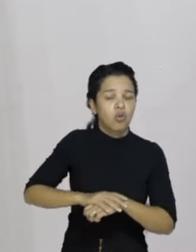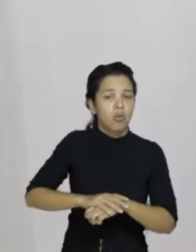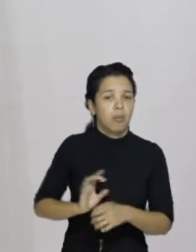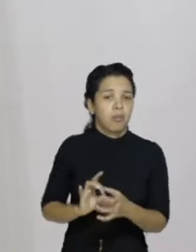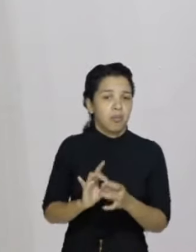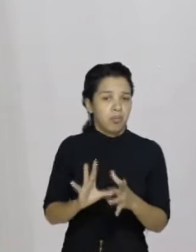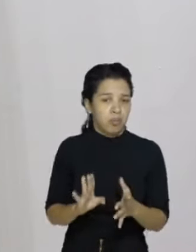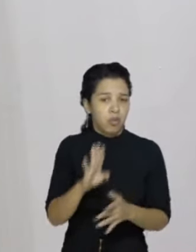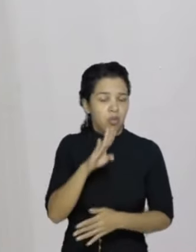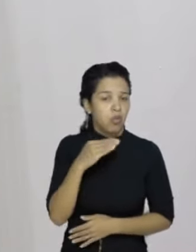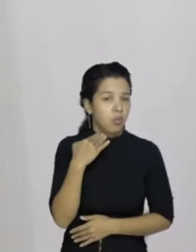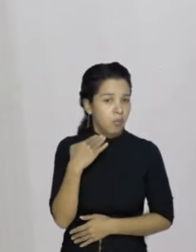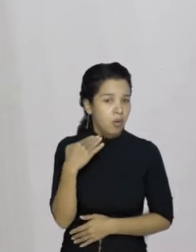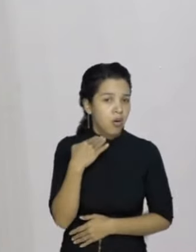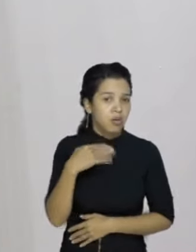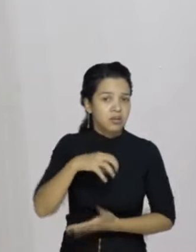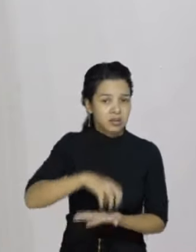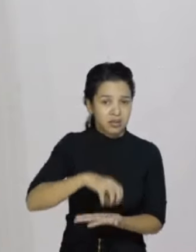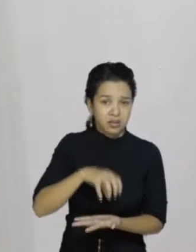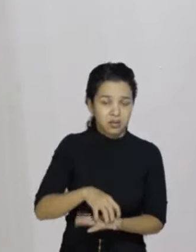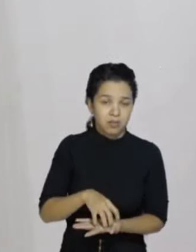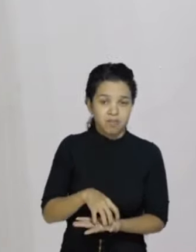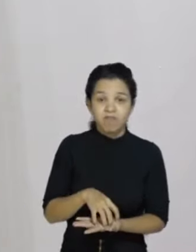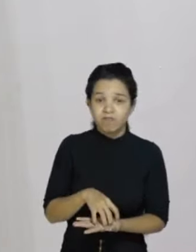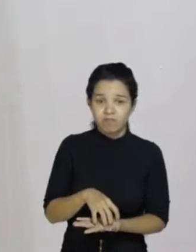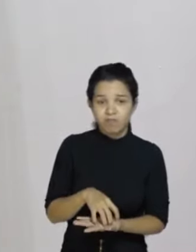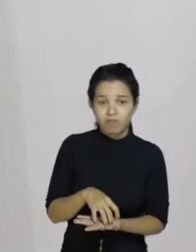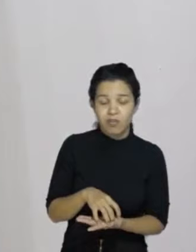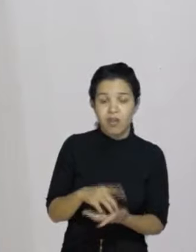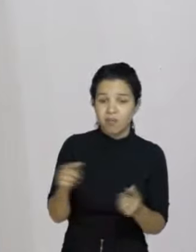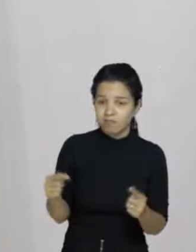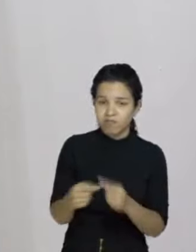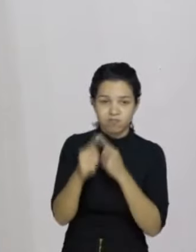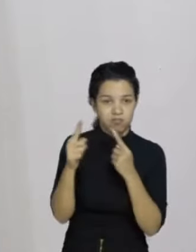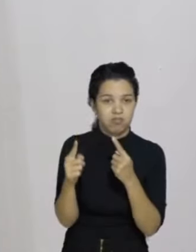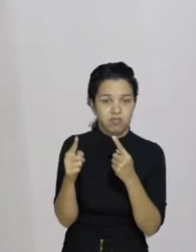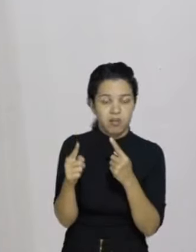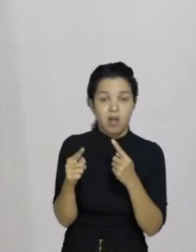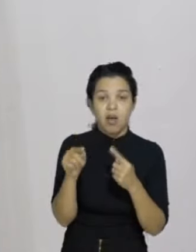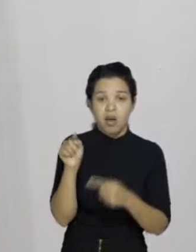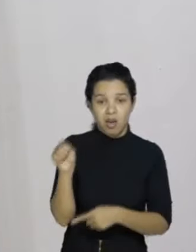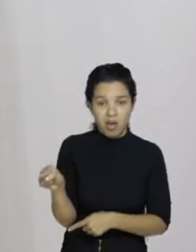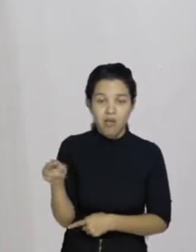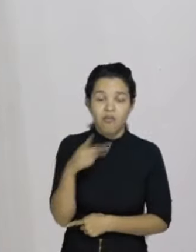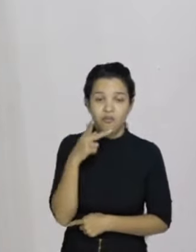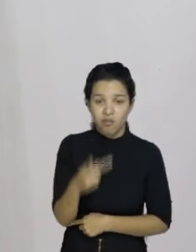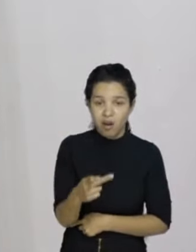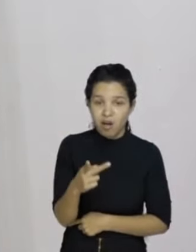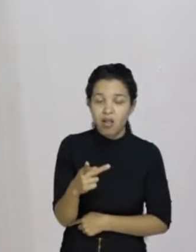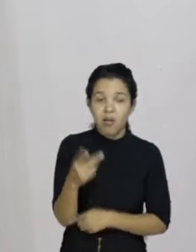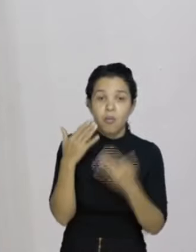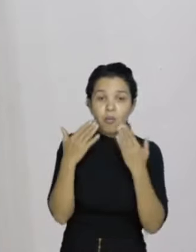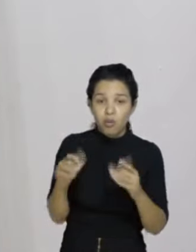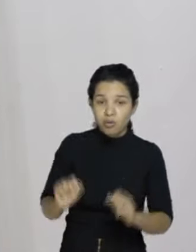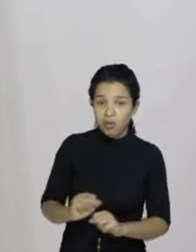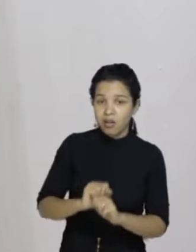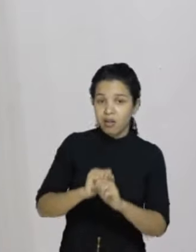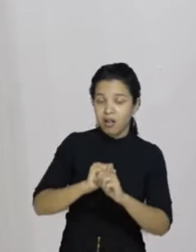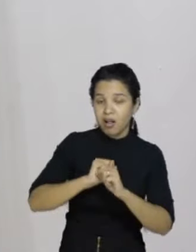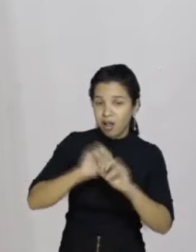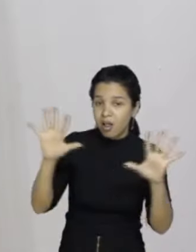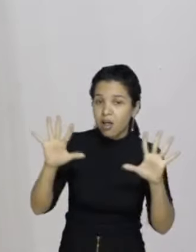Olhem só o absurdo o fato é que o episódio deixou claro que a busca por equilíbrio fiscal